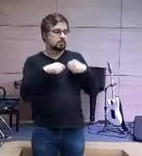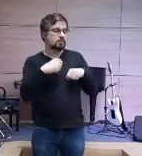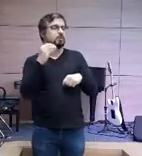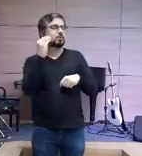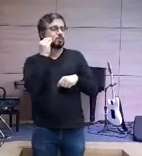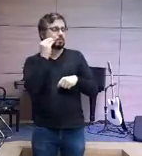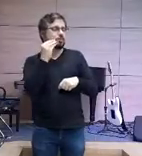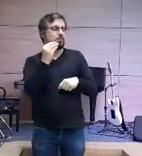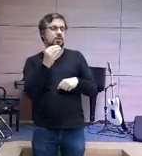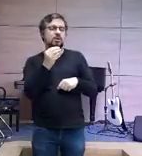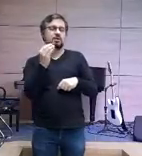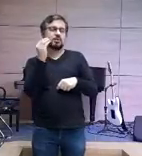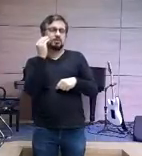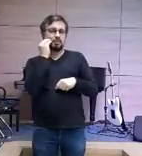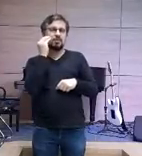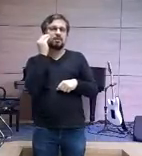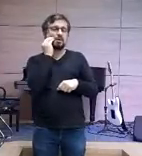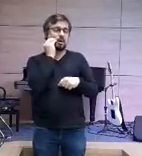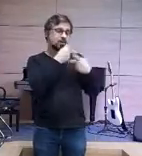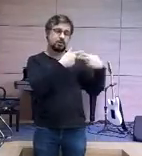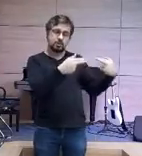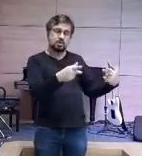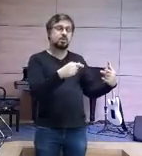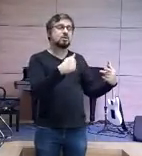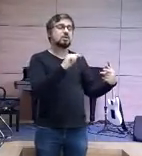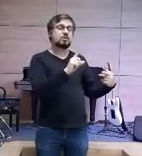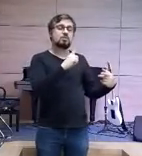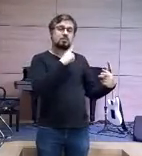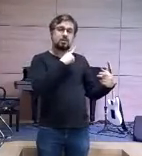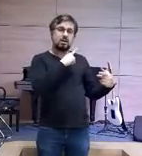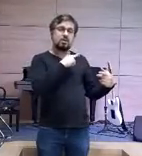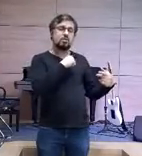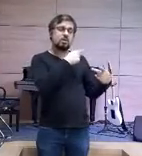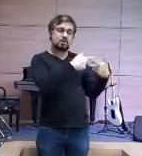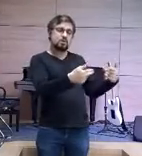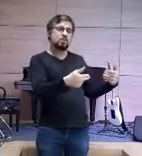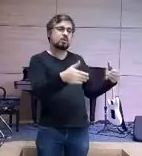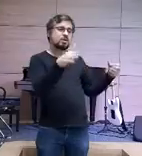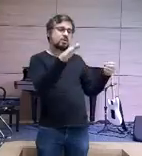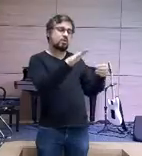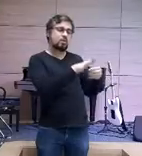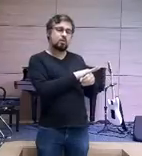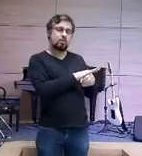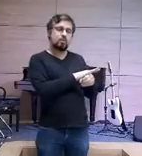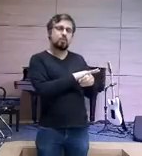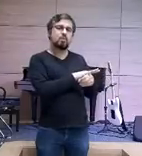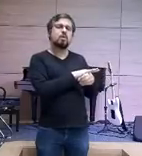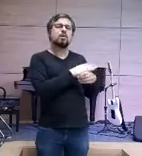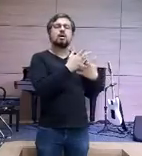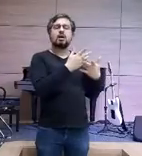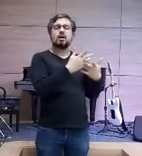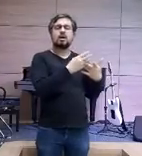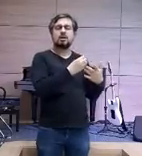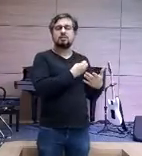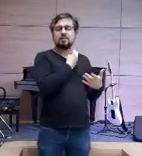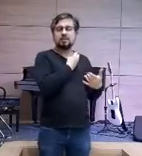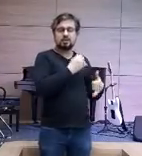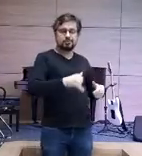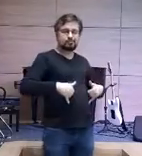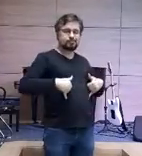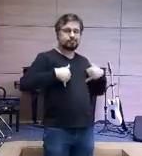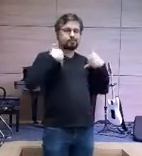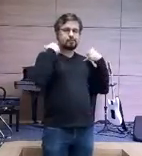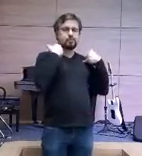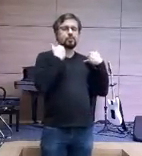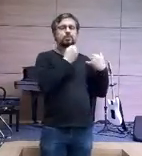dos bens e aí tudo aquilo começa a tomar conta da sua vida e muitas vezes vai trazer o orgulho